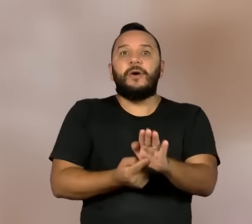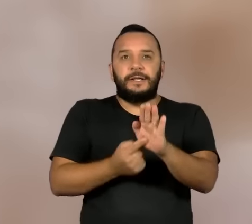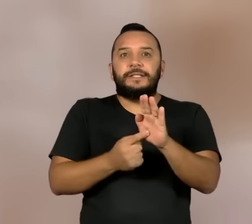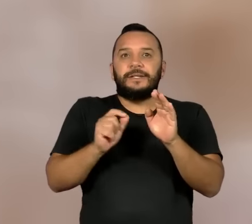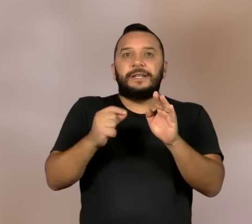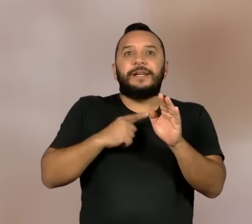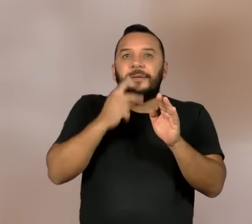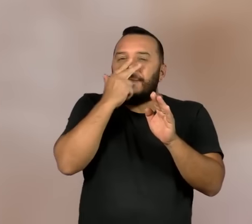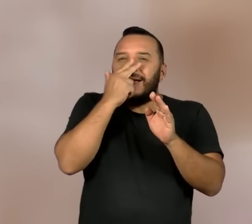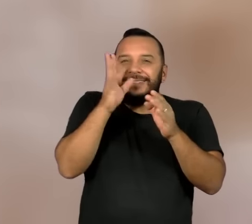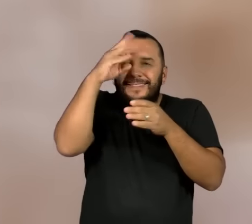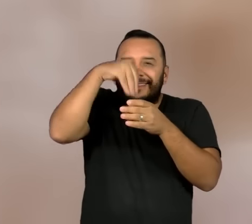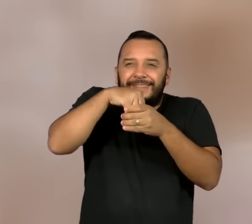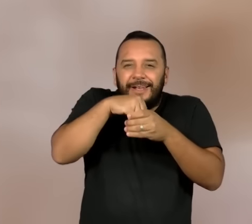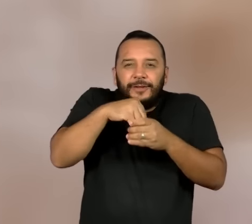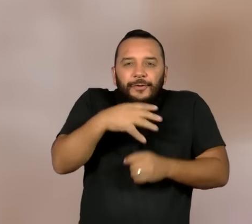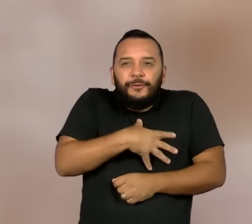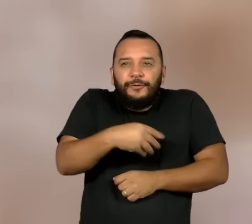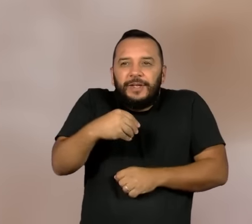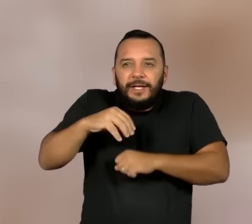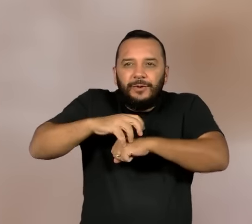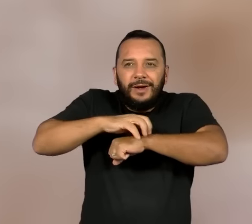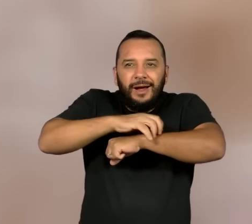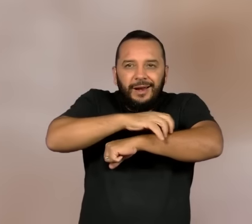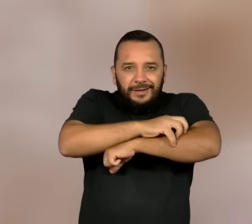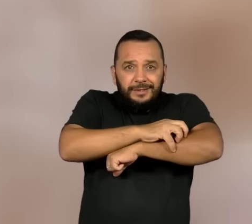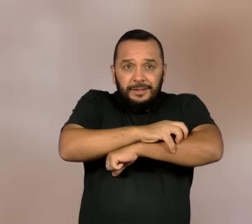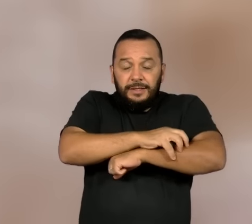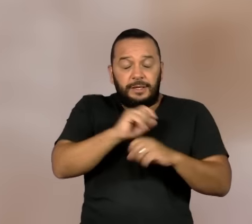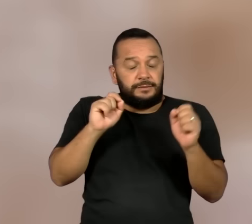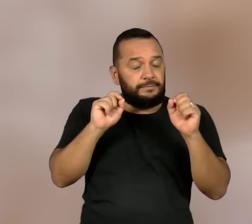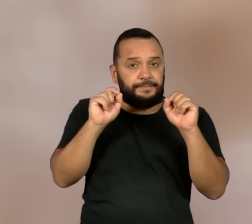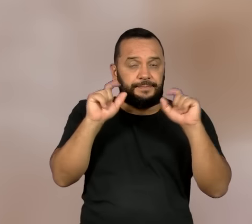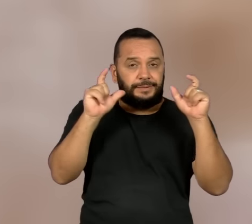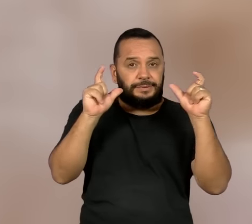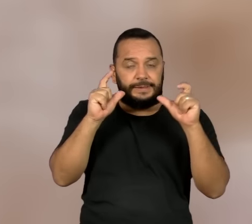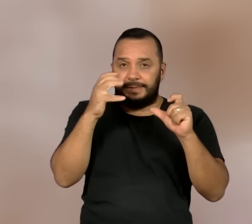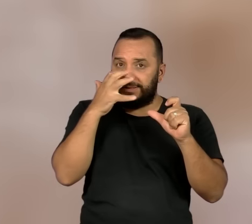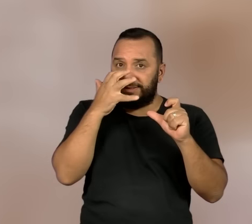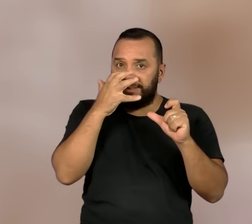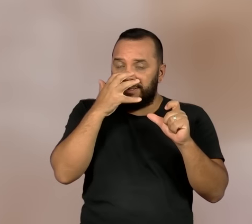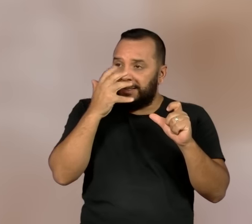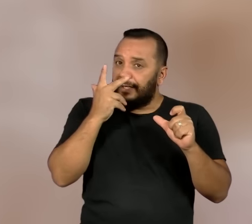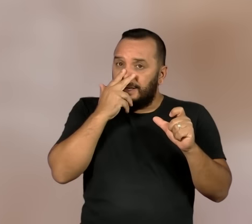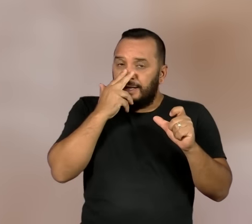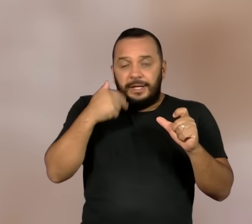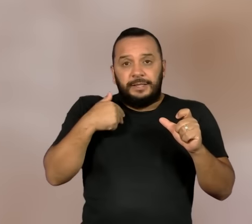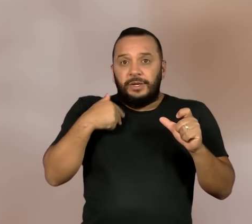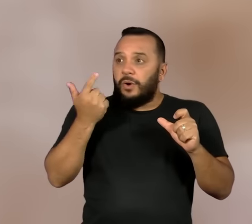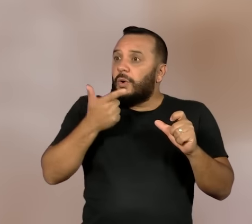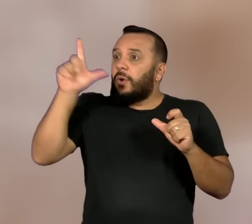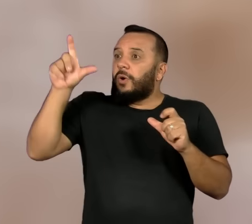filhotes. Esta imagem impressionante, que parece retratar um universo paralelo na natureza, foi a